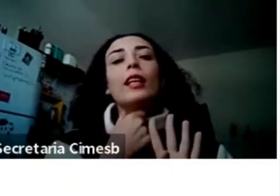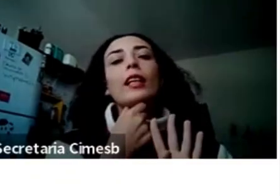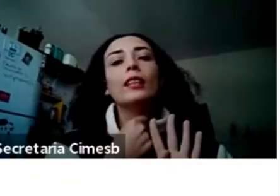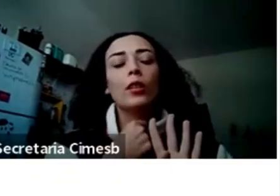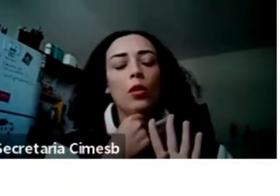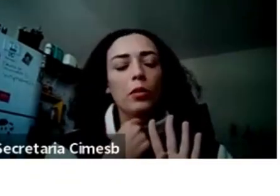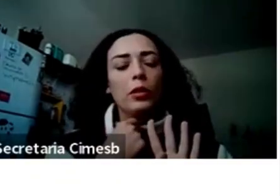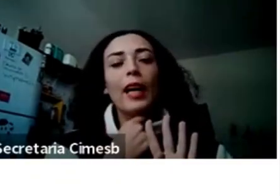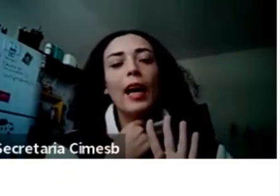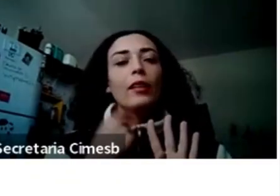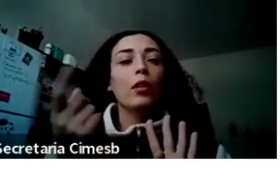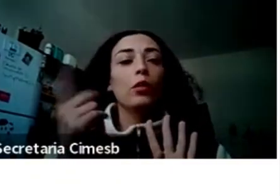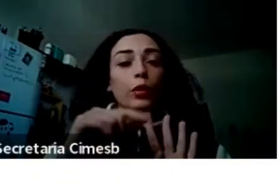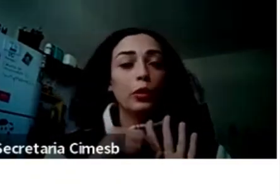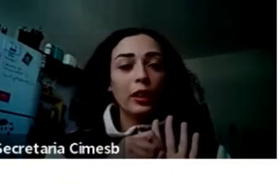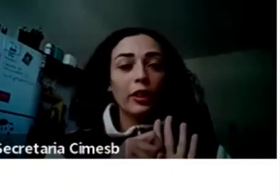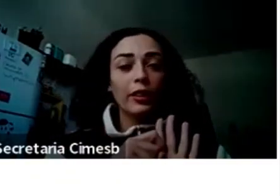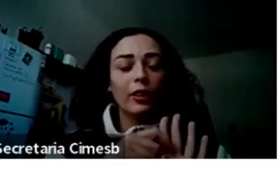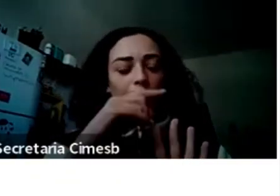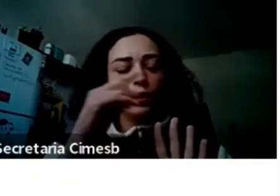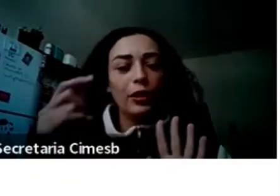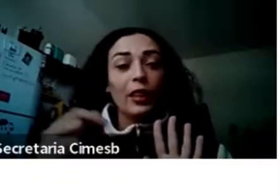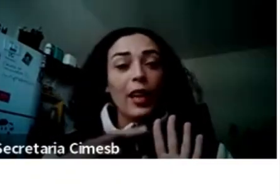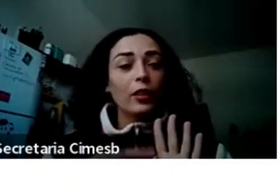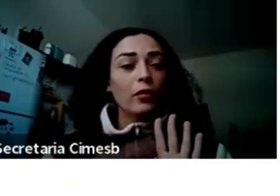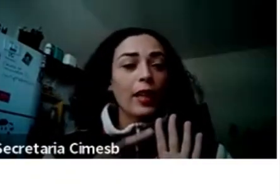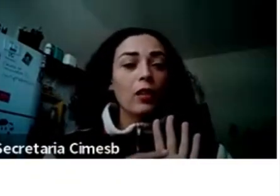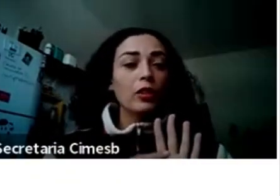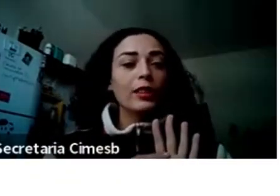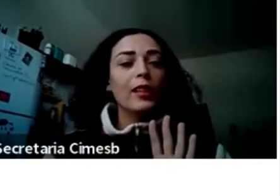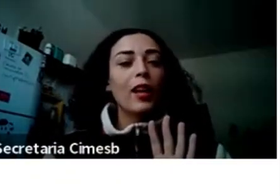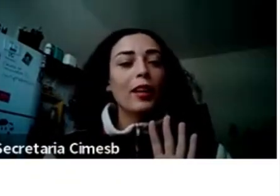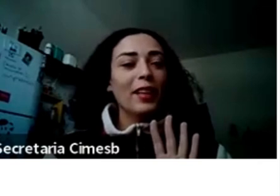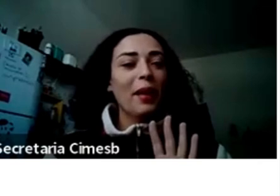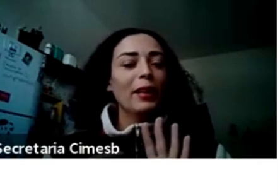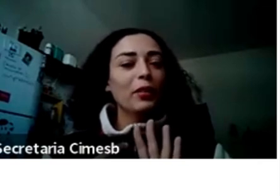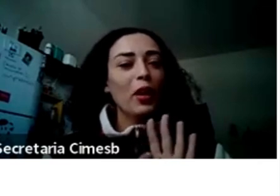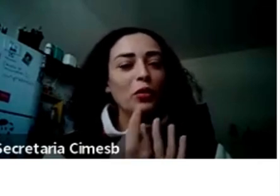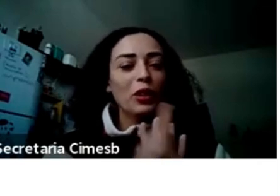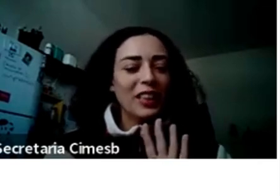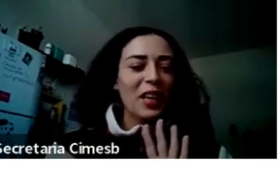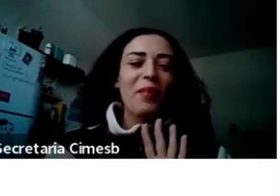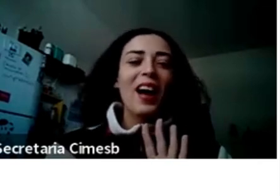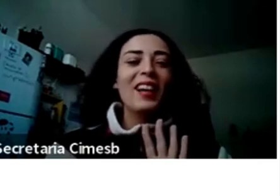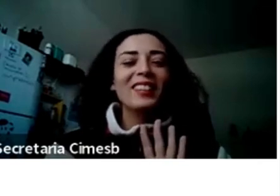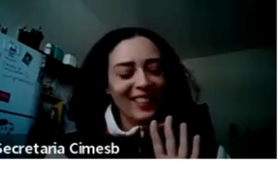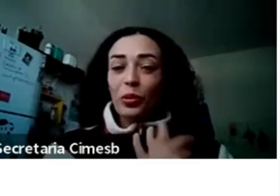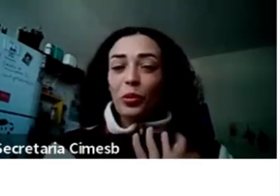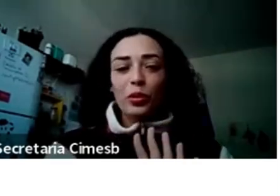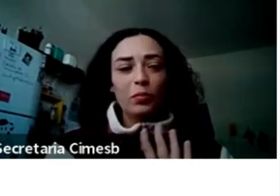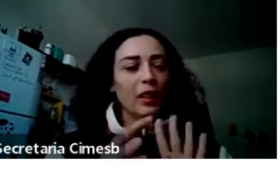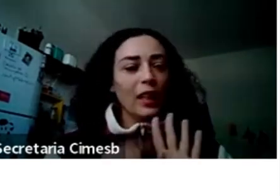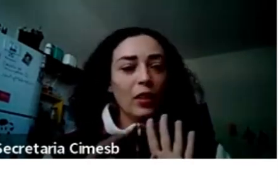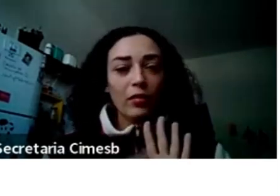Ela consegue aqui se comunicar, igual o vídeo que a gente assistiu. Ela só não tem audição. Aí eu até brinco, não tira mais